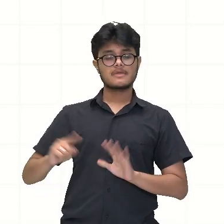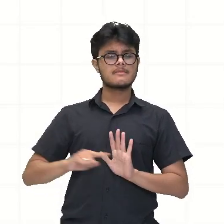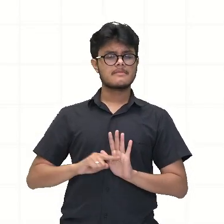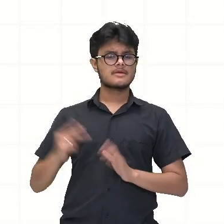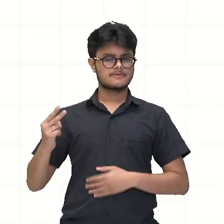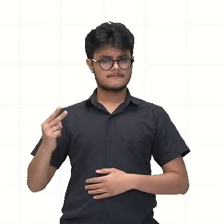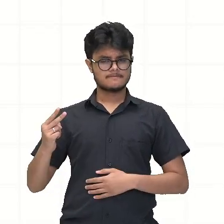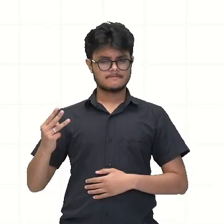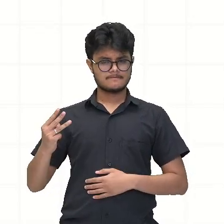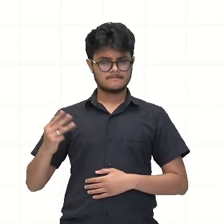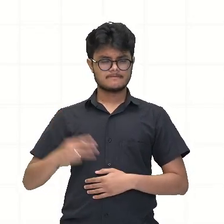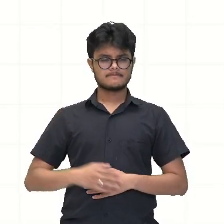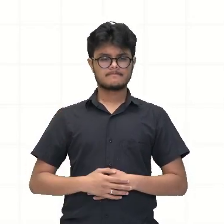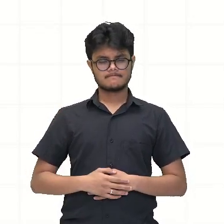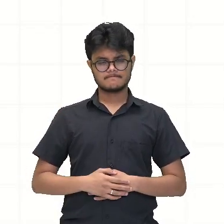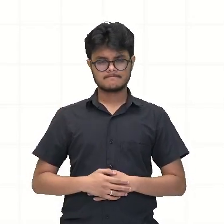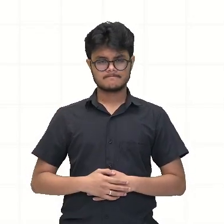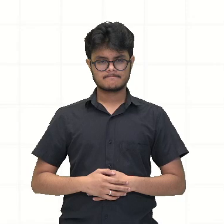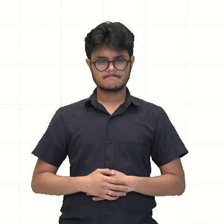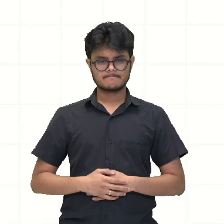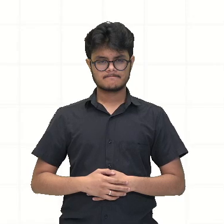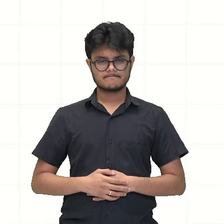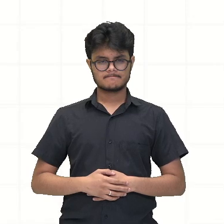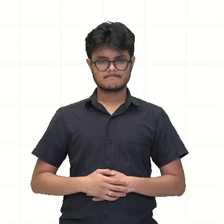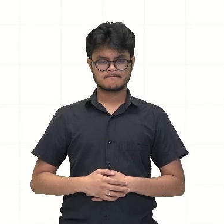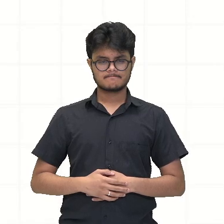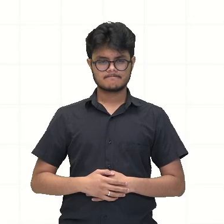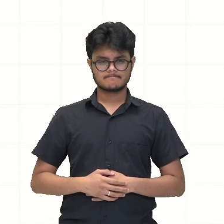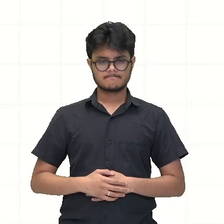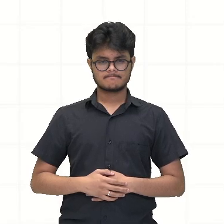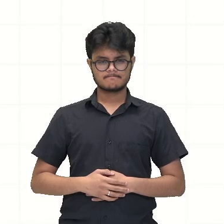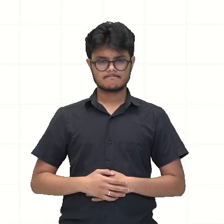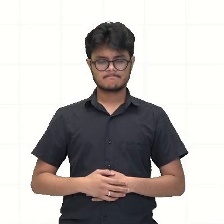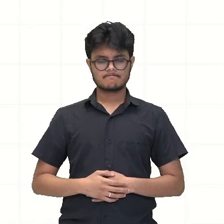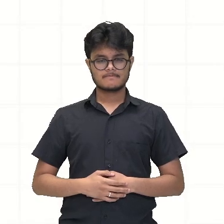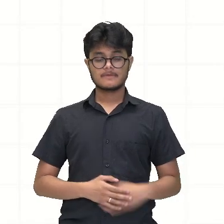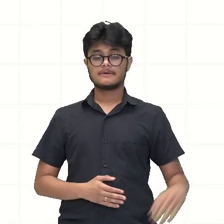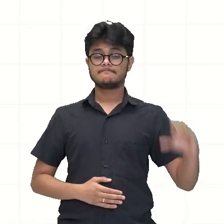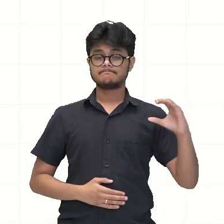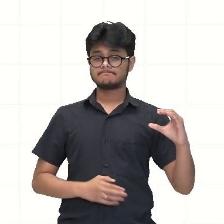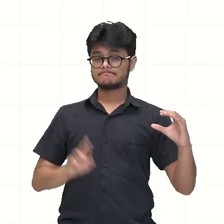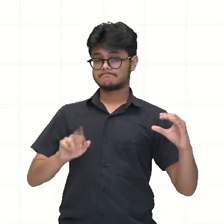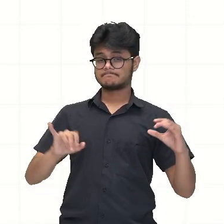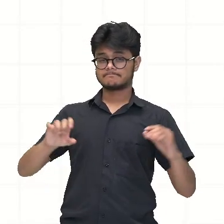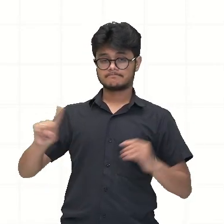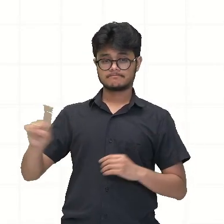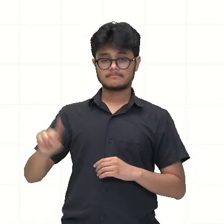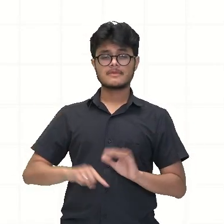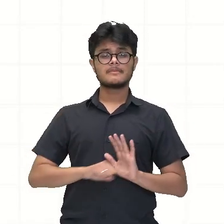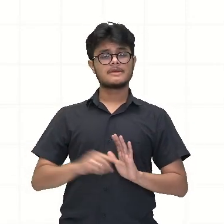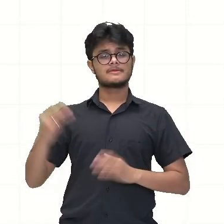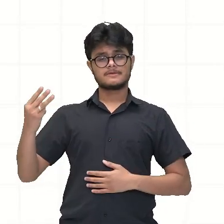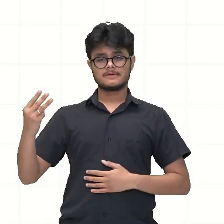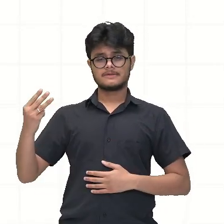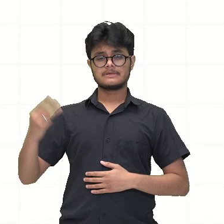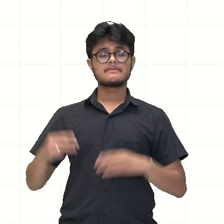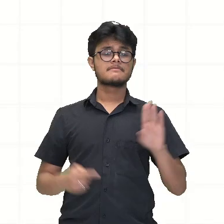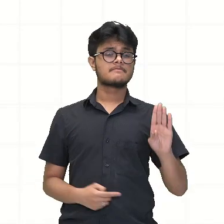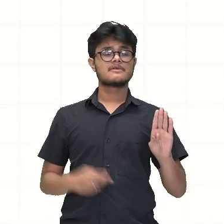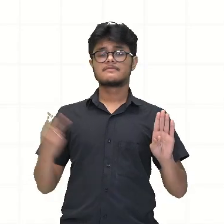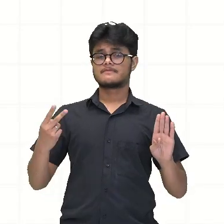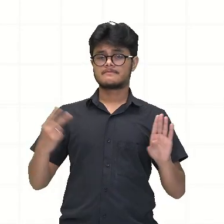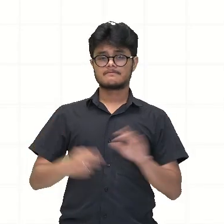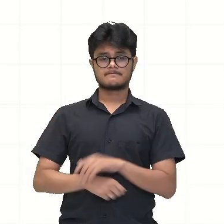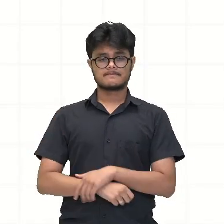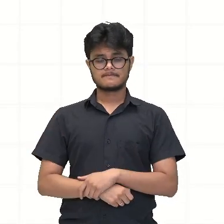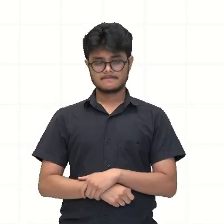a reta intersecta o eixo x no ponto menos 3 e 0. C. A raiz da função é menos 3 e o